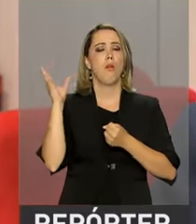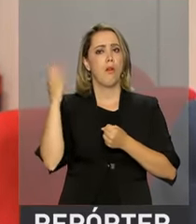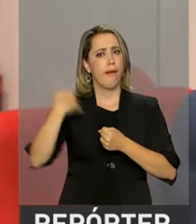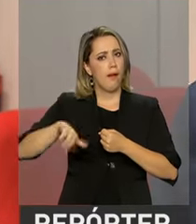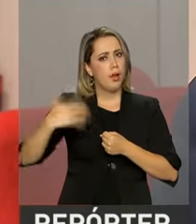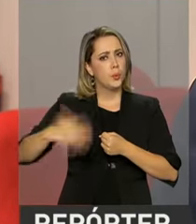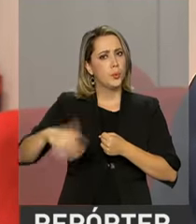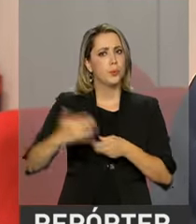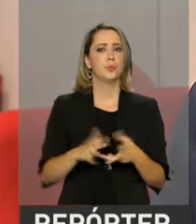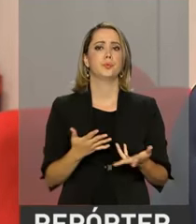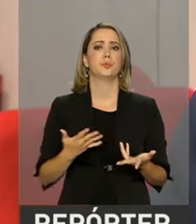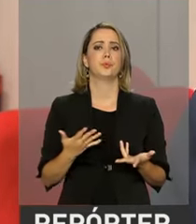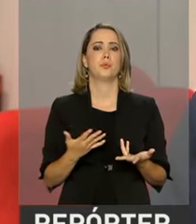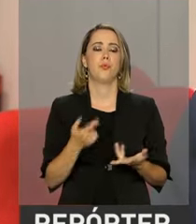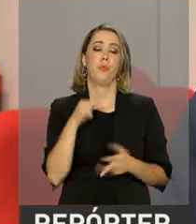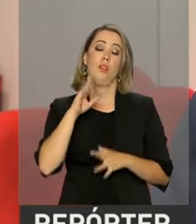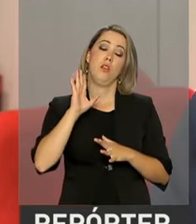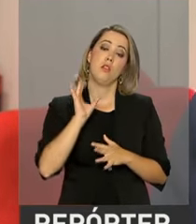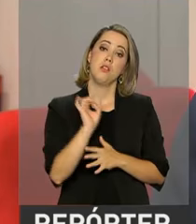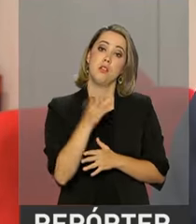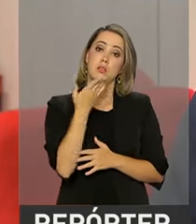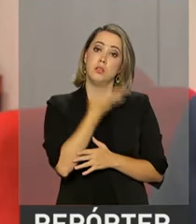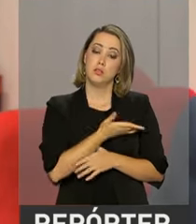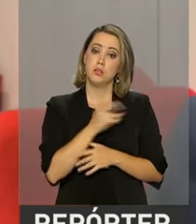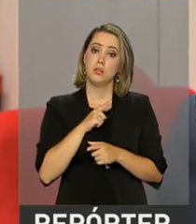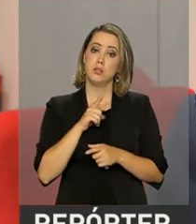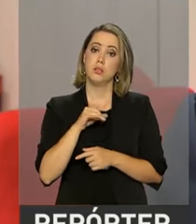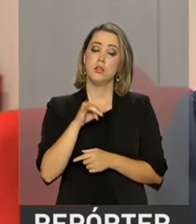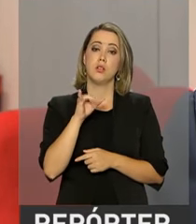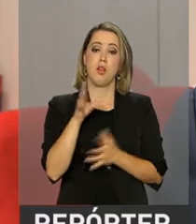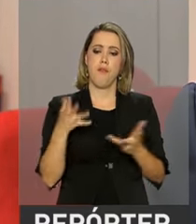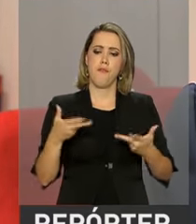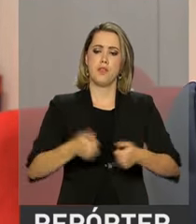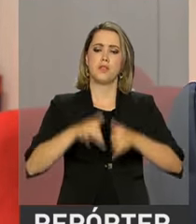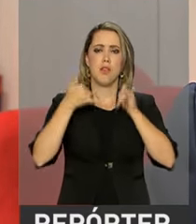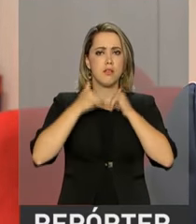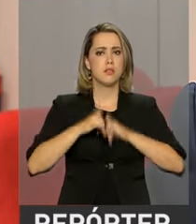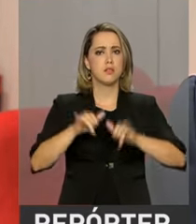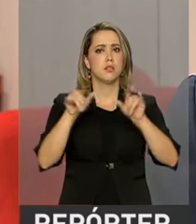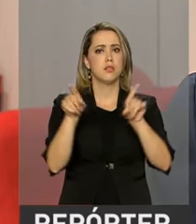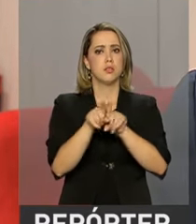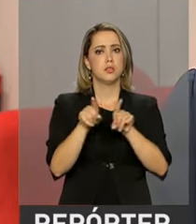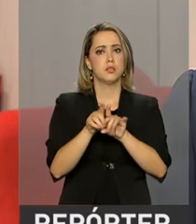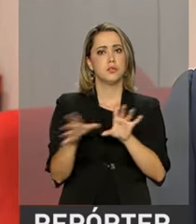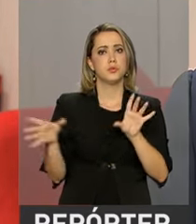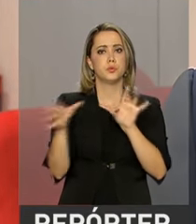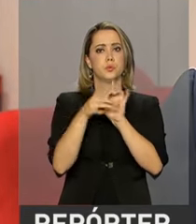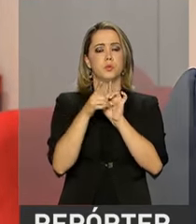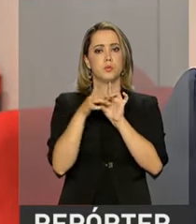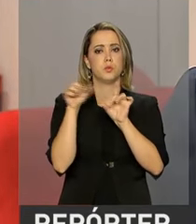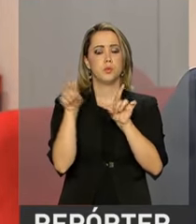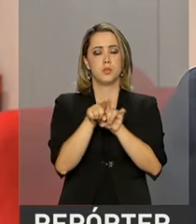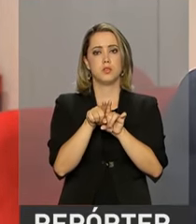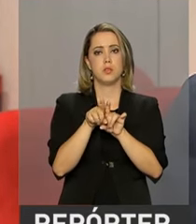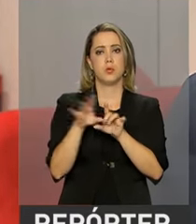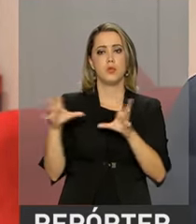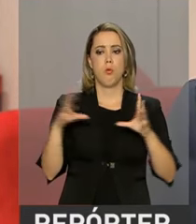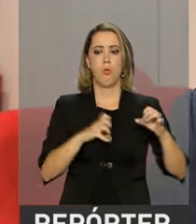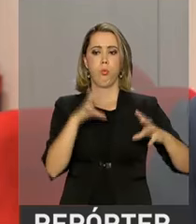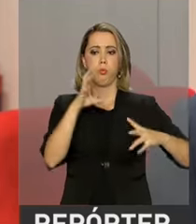mais dinheiro. E não só a eficiência energética, também está atrelada à emissão dos gases.